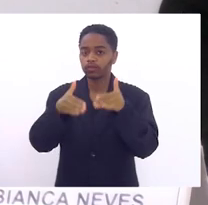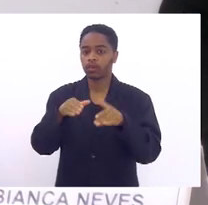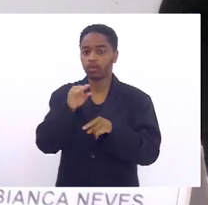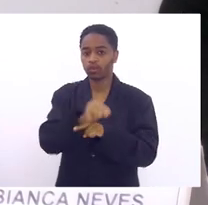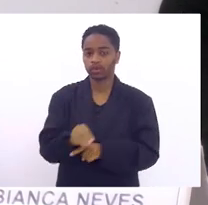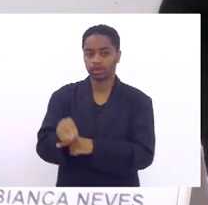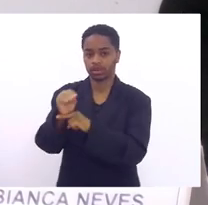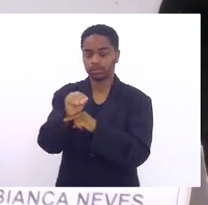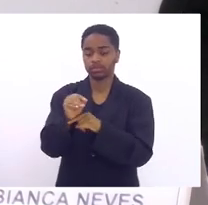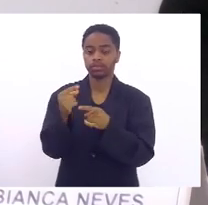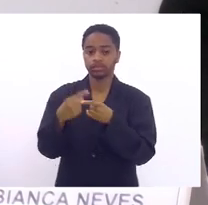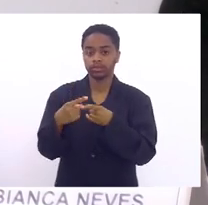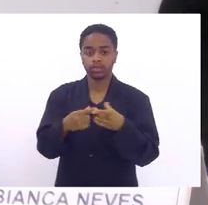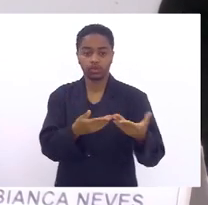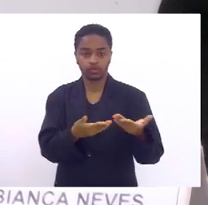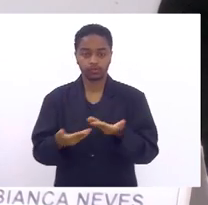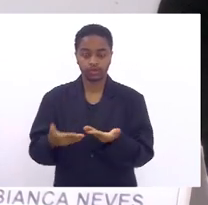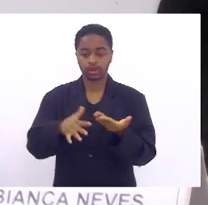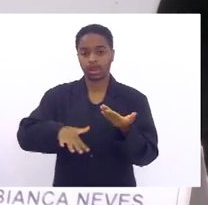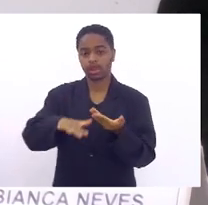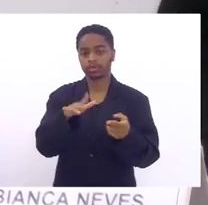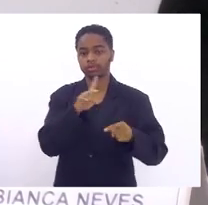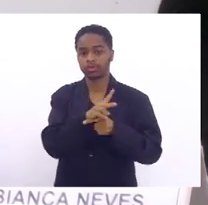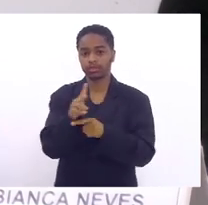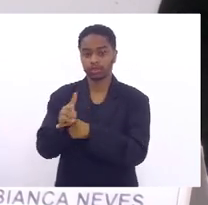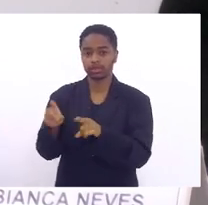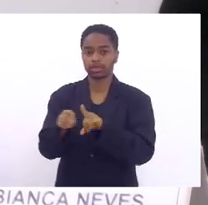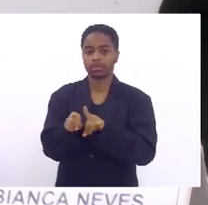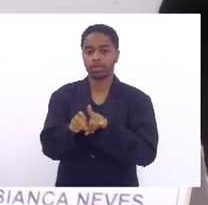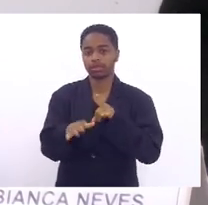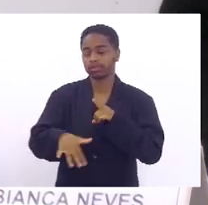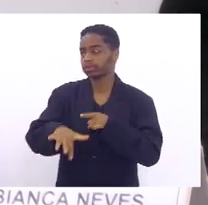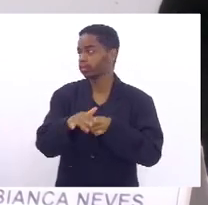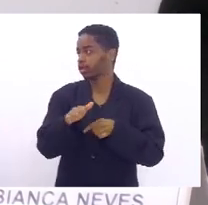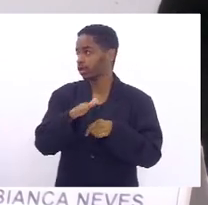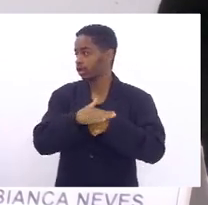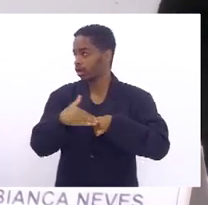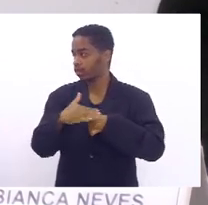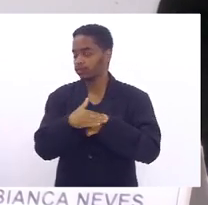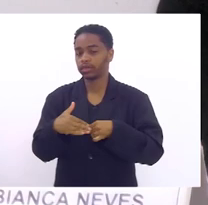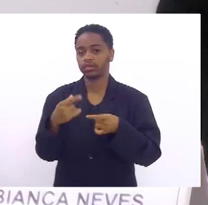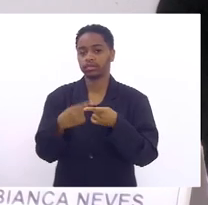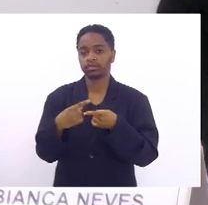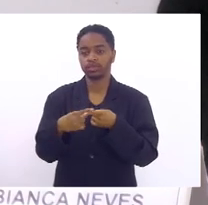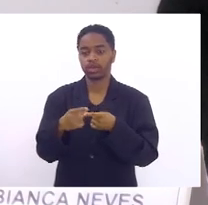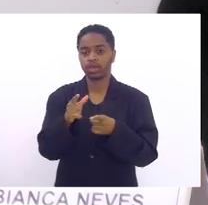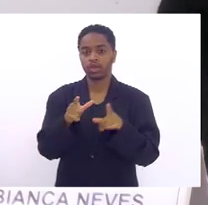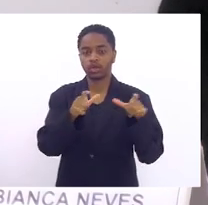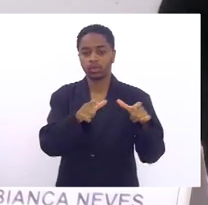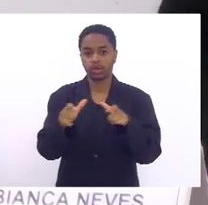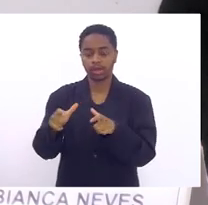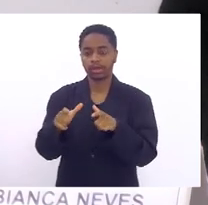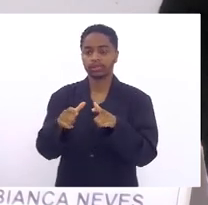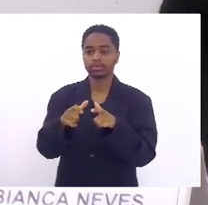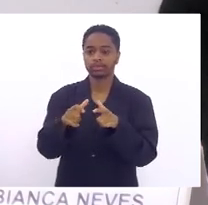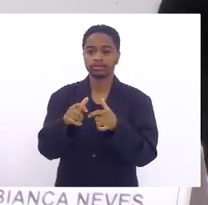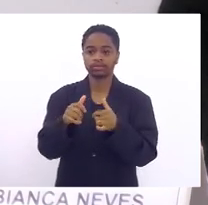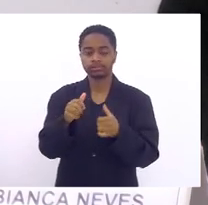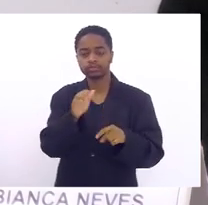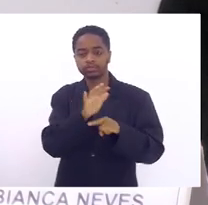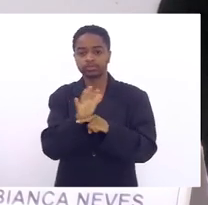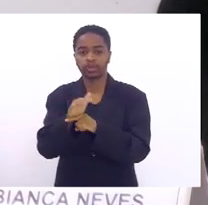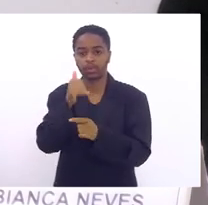cuidados que convocam redes de proteção e redes de afeto redes que dão lugar às mulheres e às suas